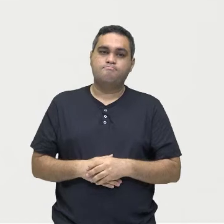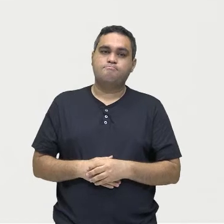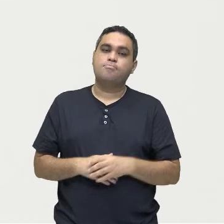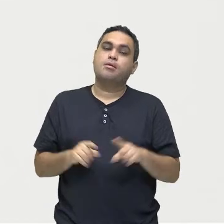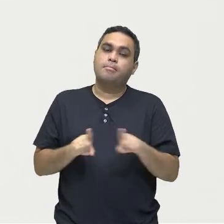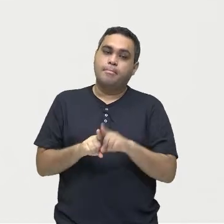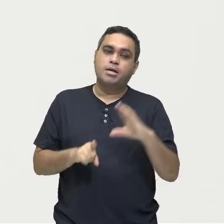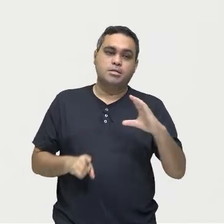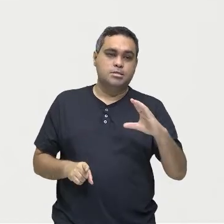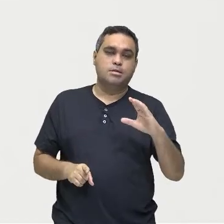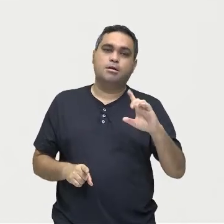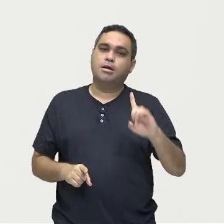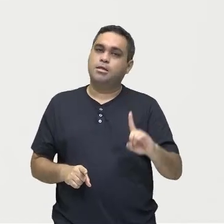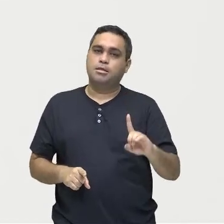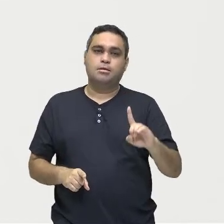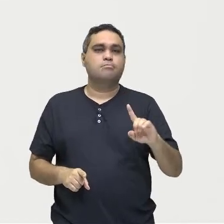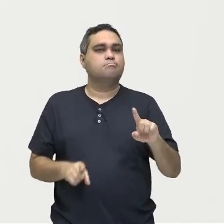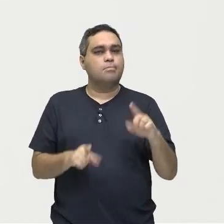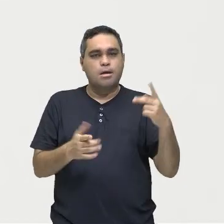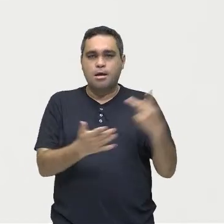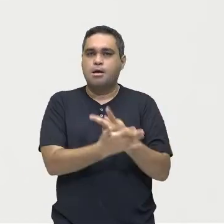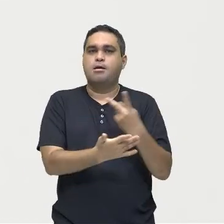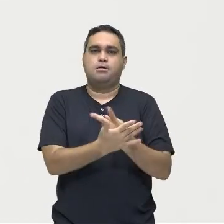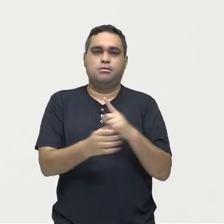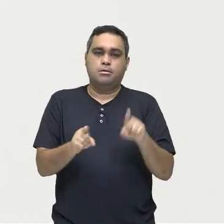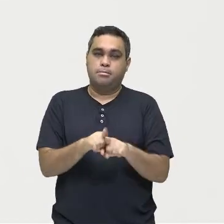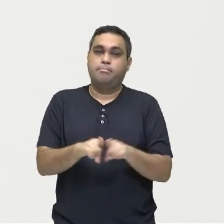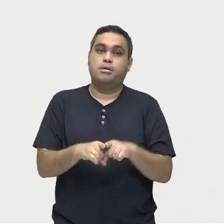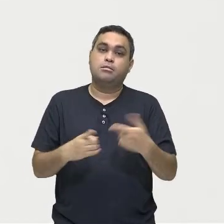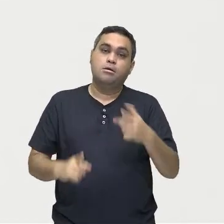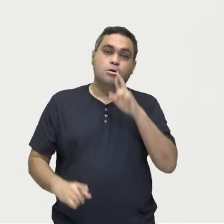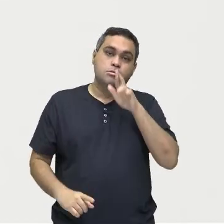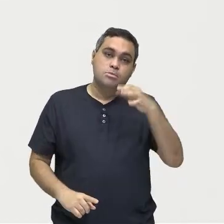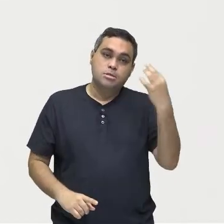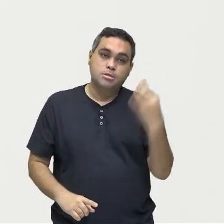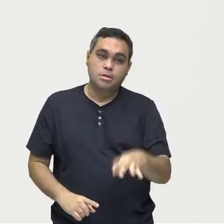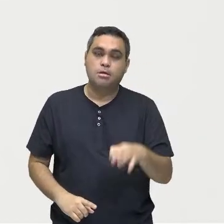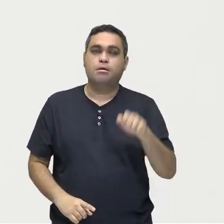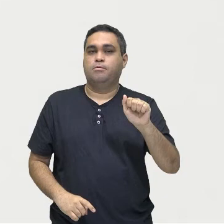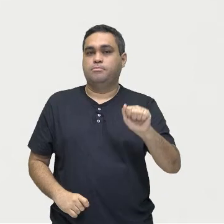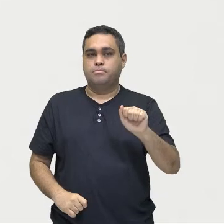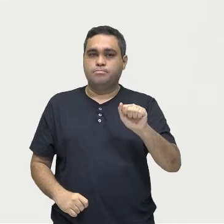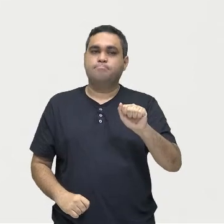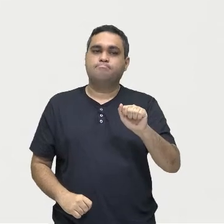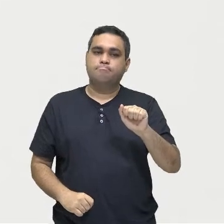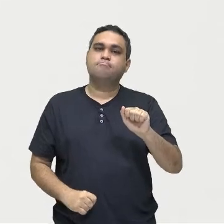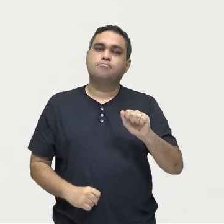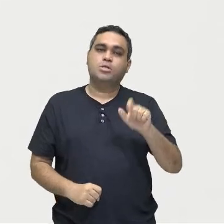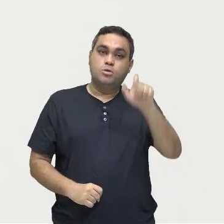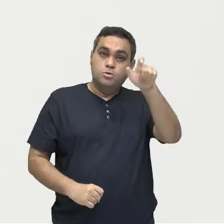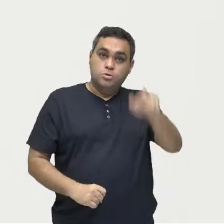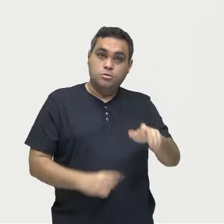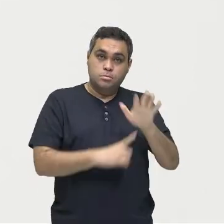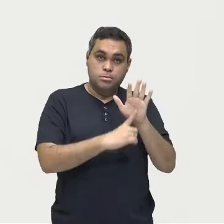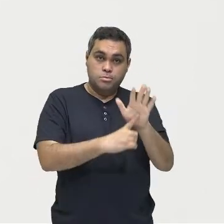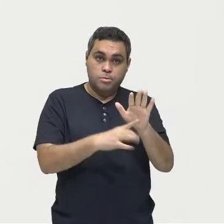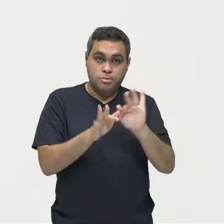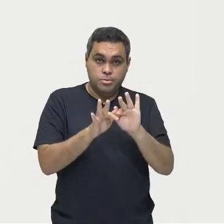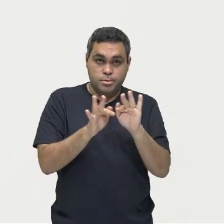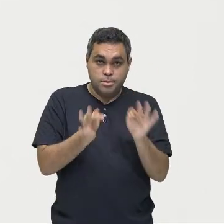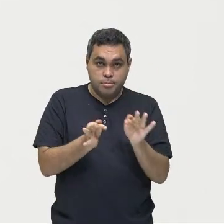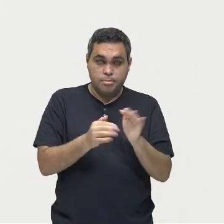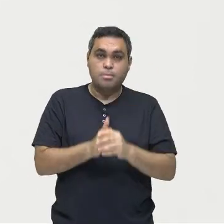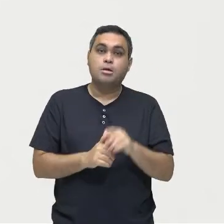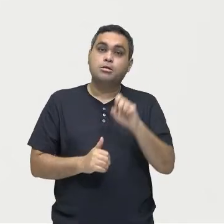sujeito inexistente, também não é. Então, a resposta correta é a letra A, sujeito determinado simples. Então,